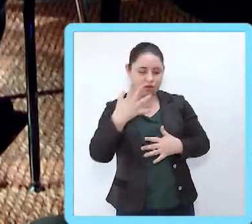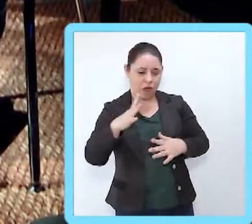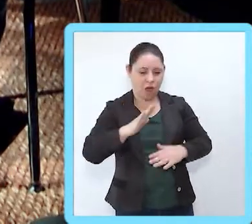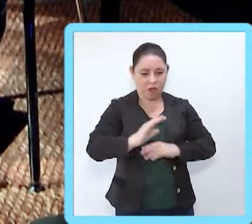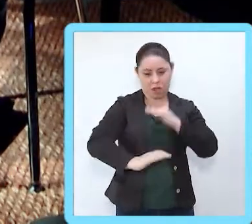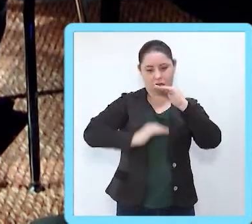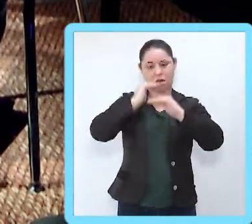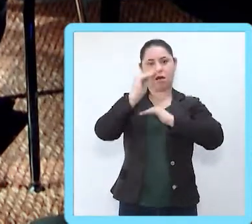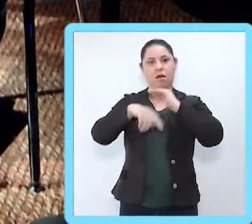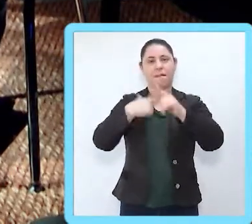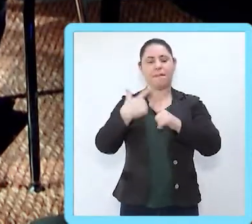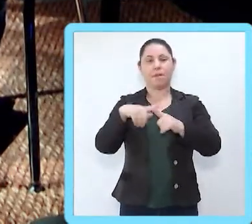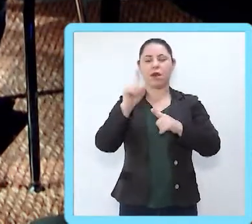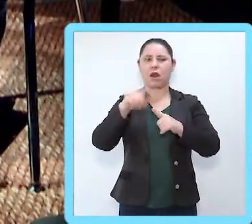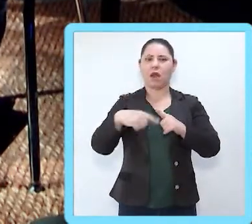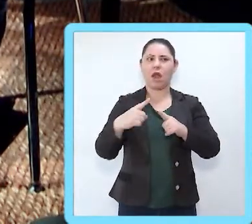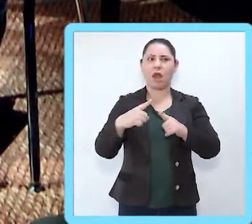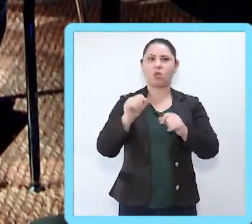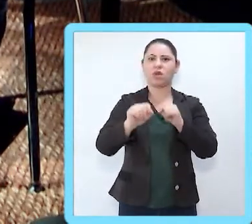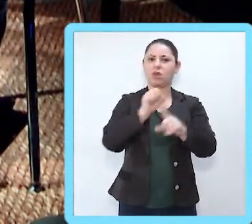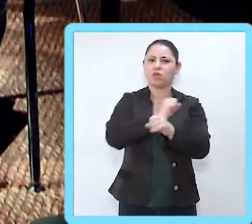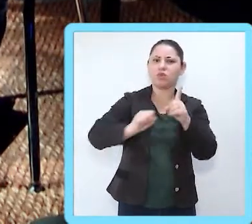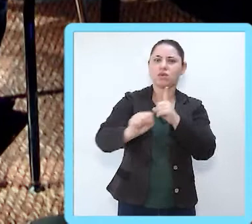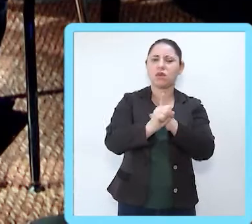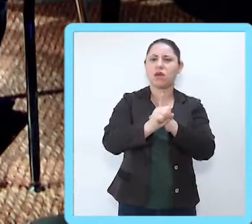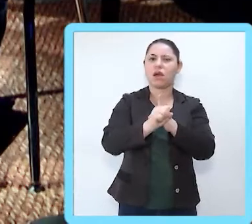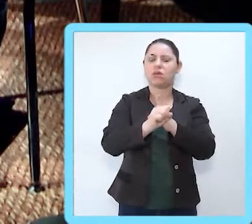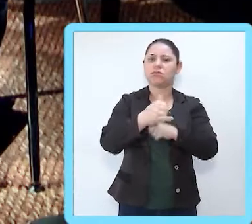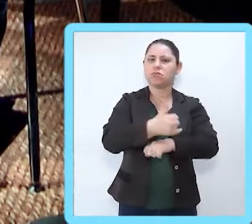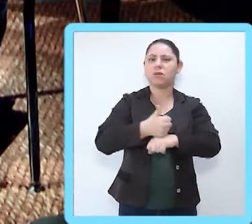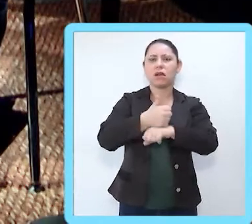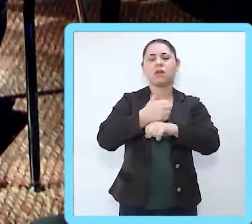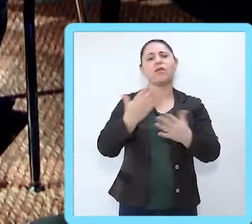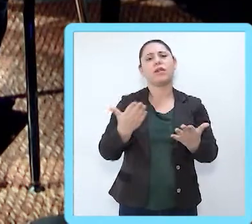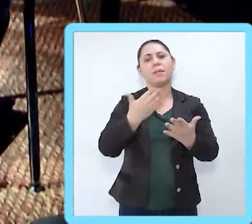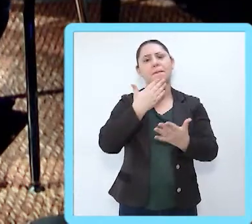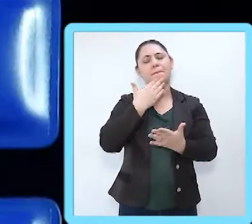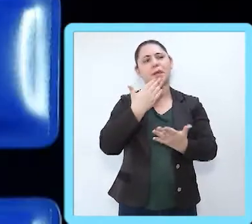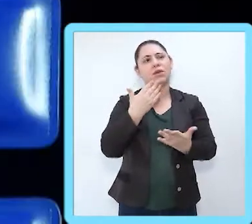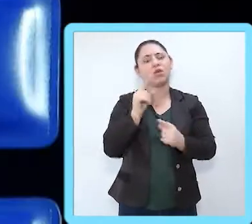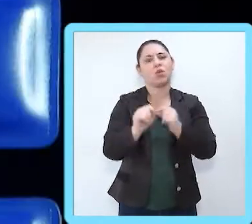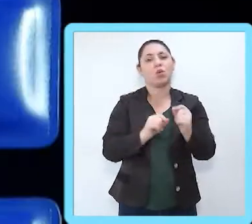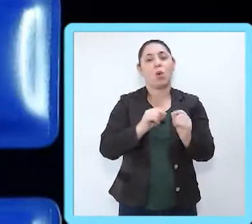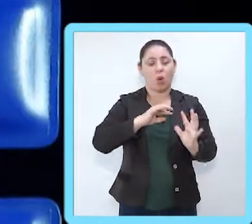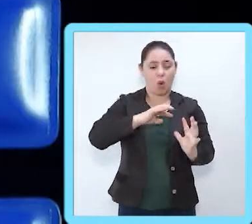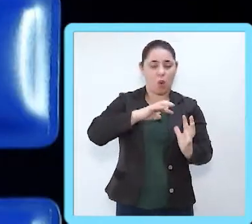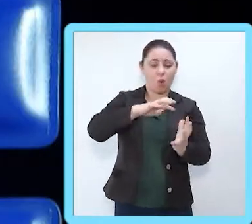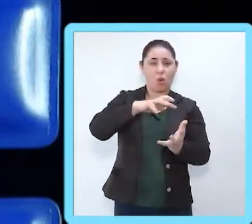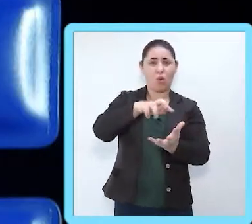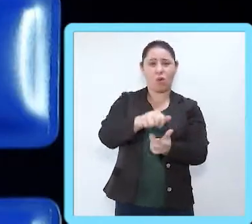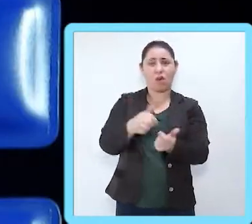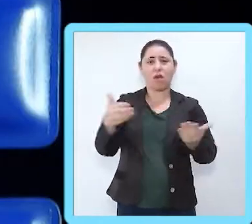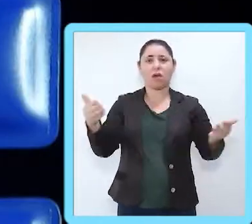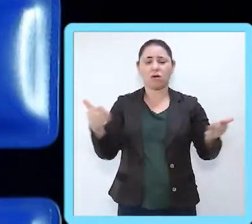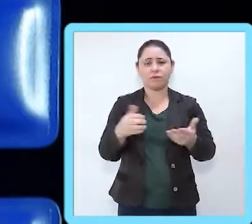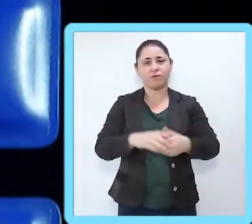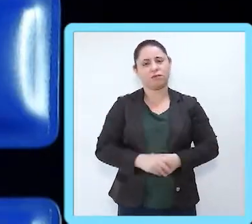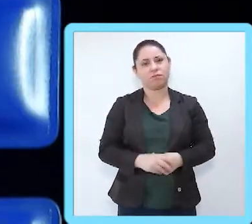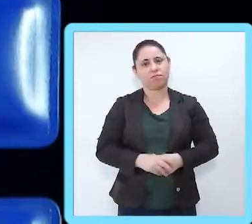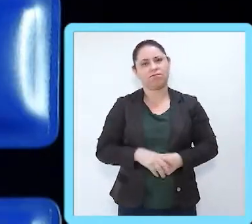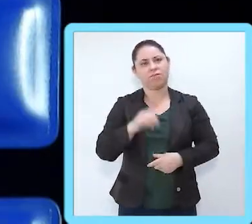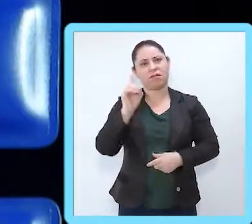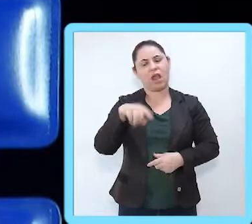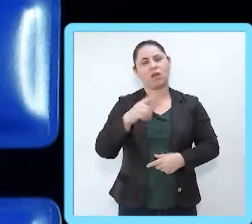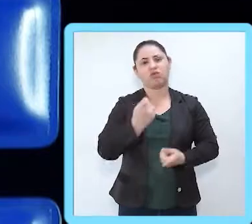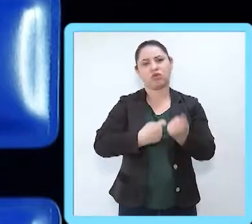agenda de desenvolvimento, porque, inclusive, isso casa com a questão social, tem tudo a ver, né, doutor Oswaldo? Mas veja você, o mundo hoje, eu